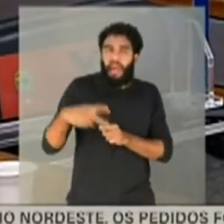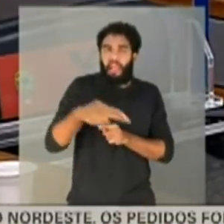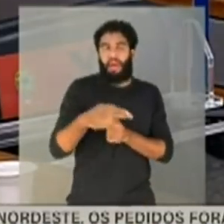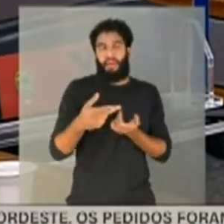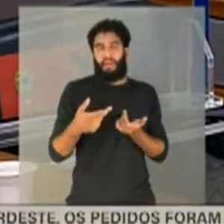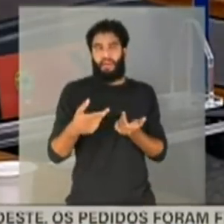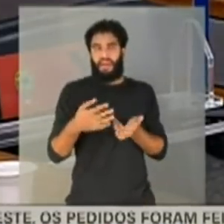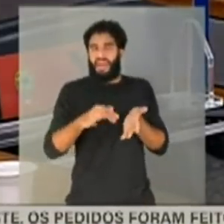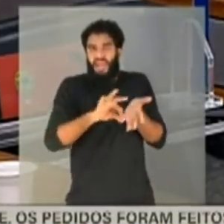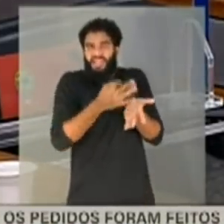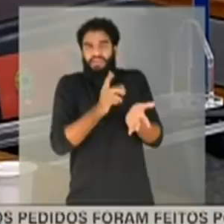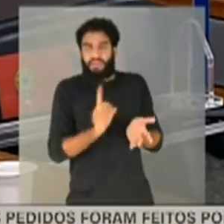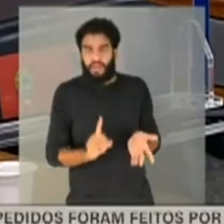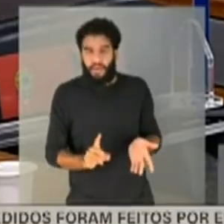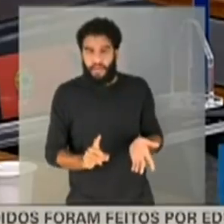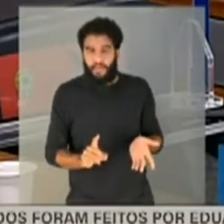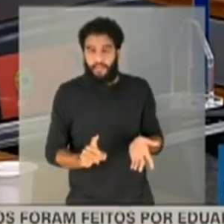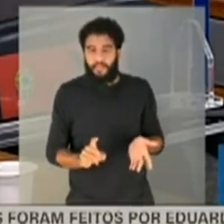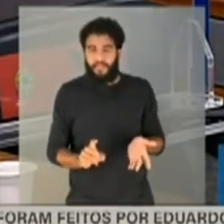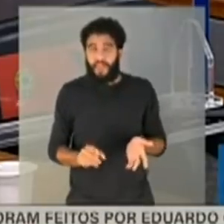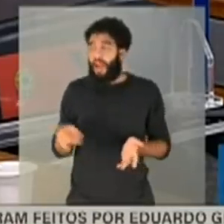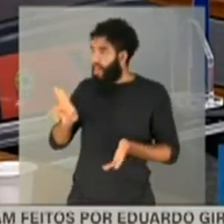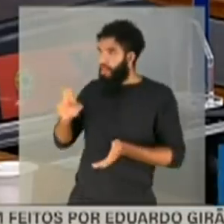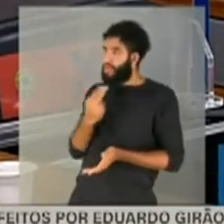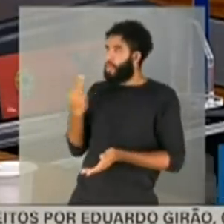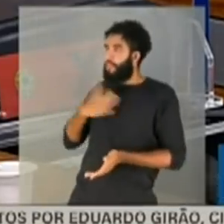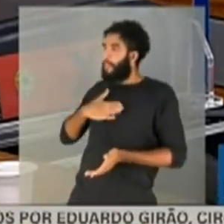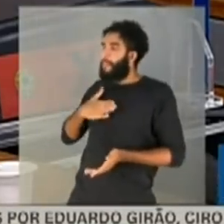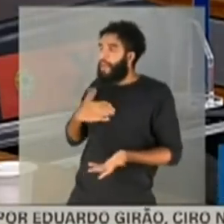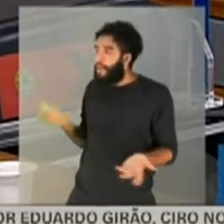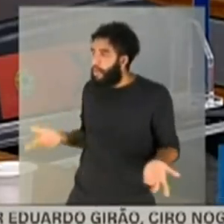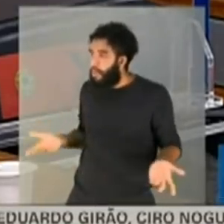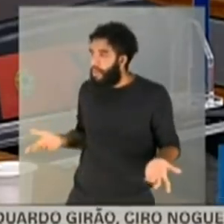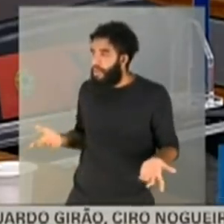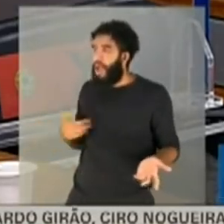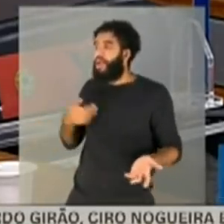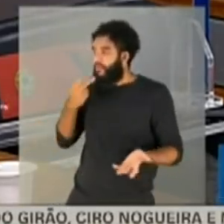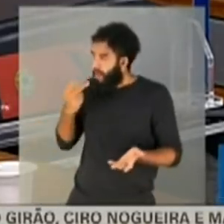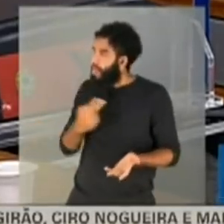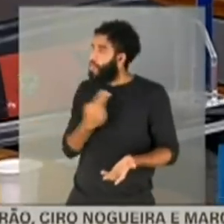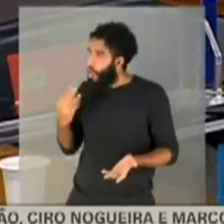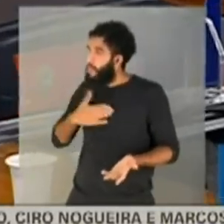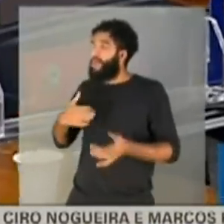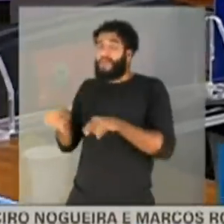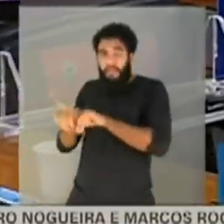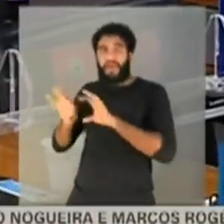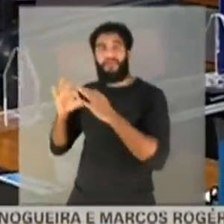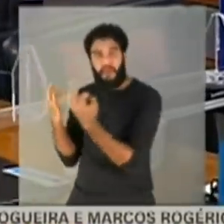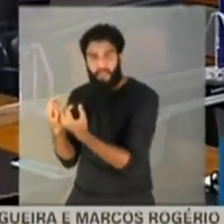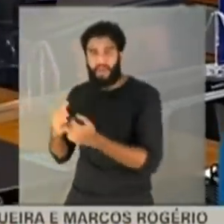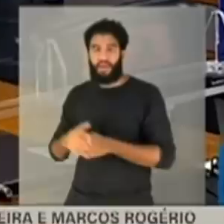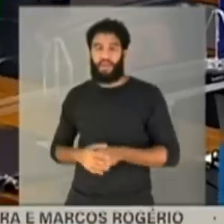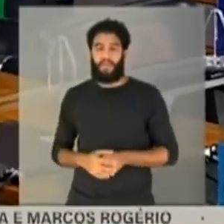inscrição. Ele está usando o meu nome. Eu tenho que responder, senador. Não, está citando o meu nome. Está citando minha família, inclusive.